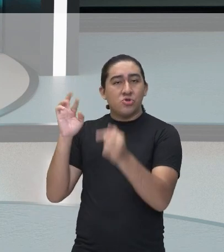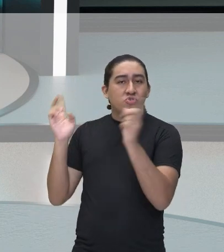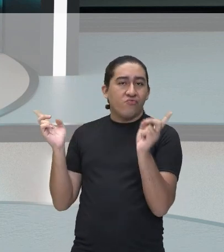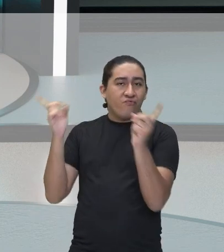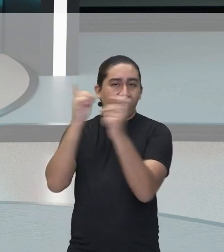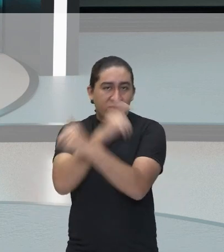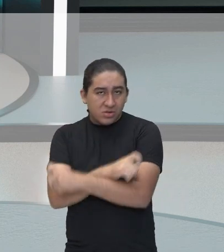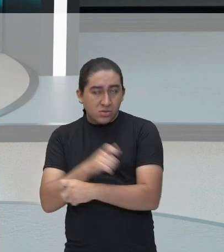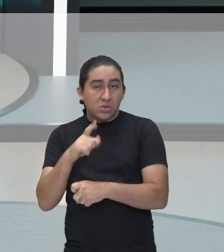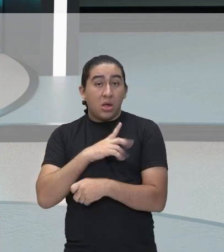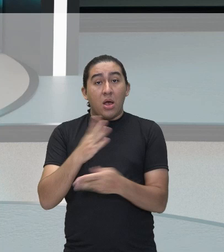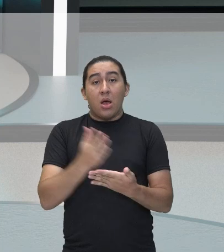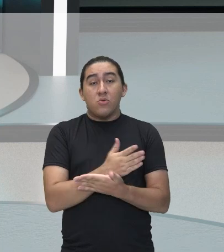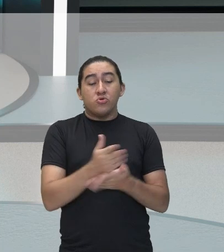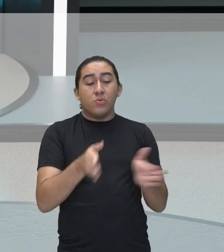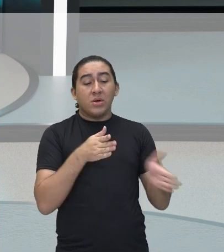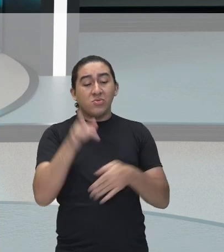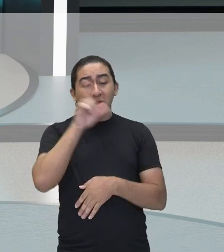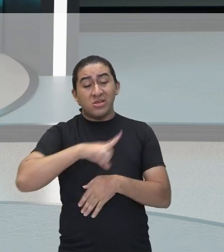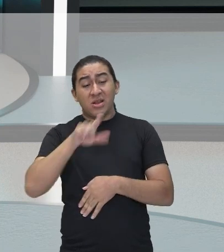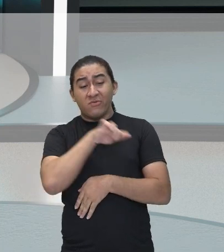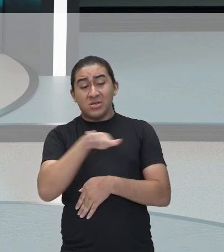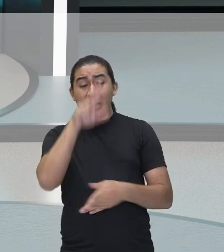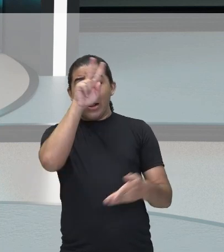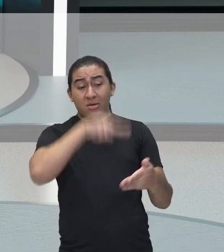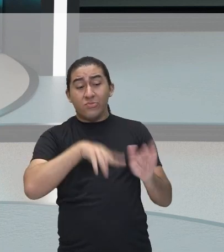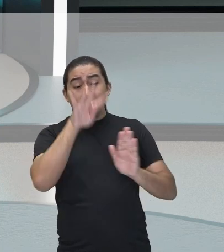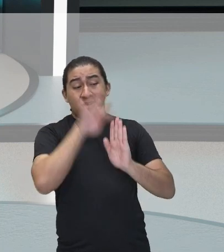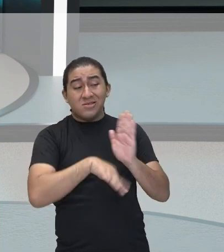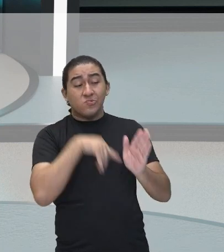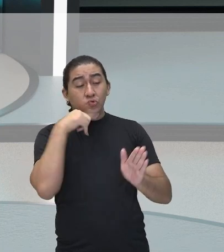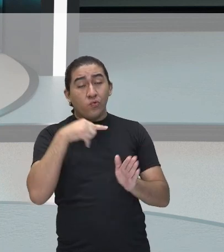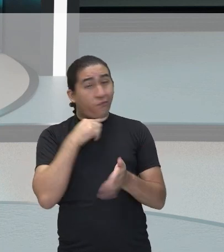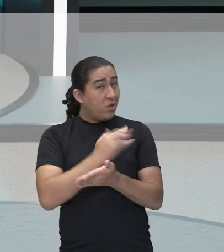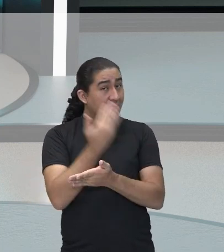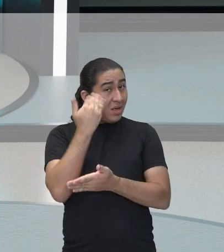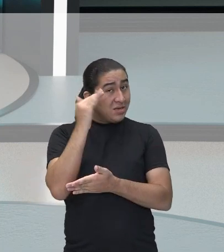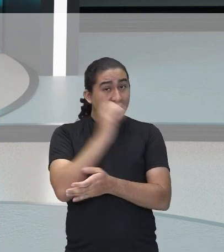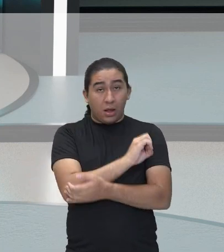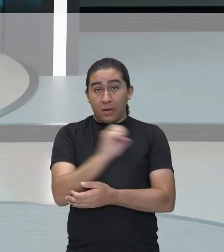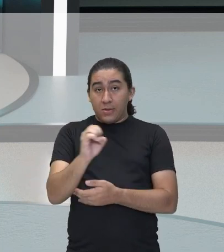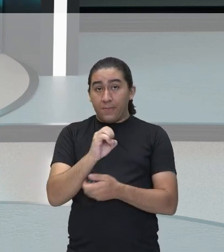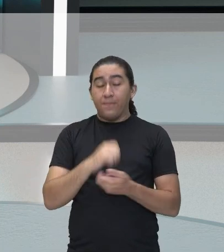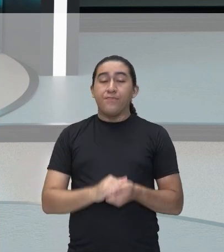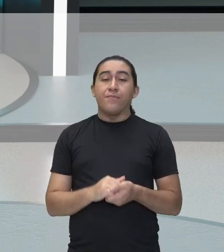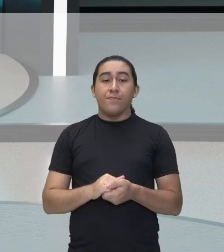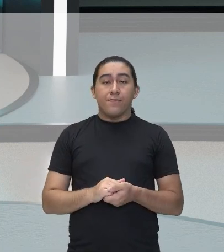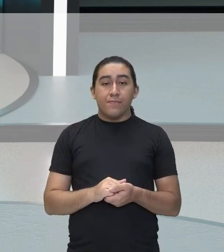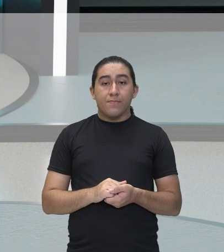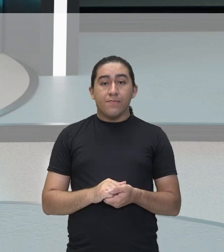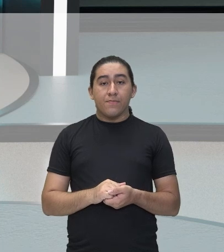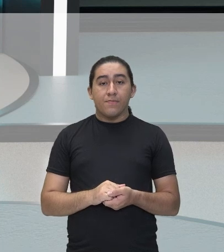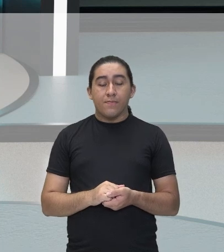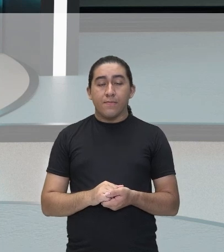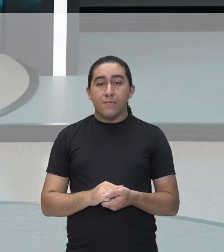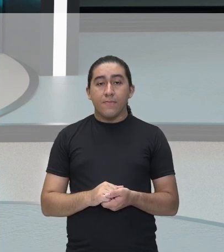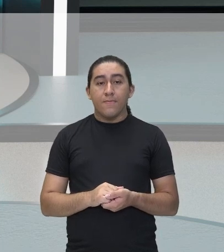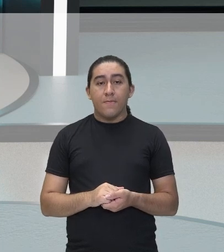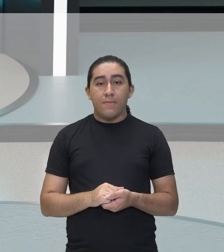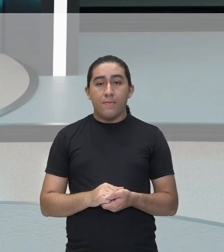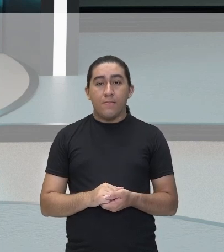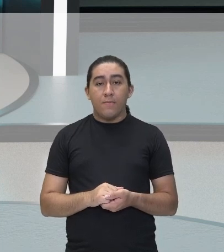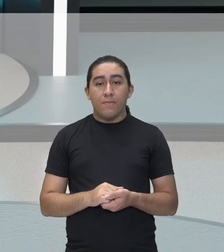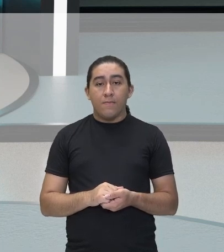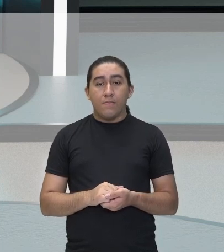Tem alguns movimentos que você quase não entende a obra, né, o que está escrito.